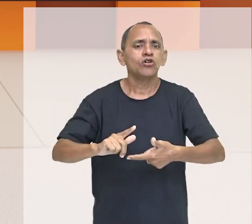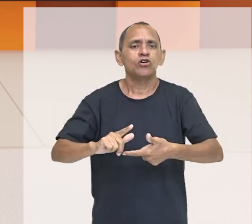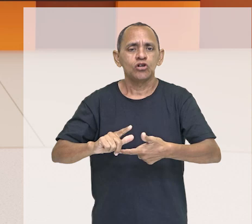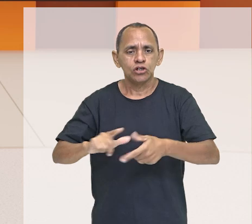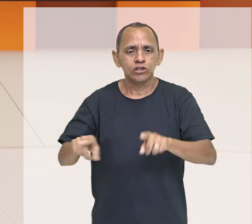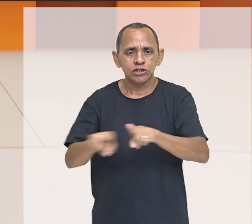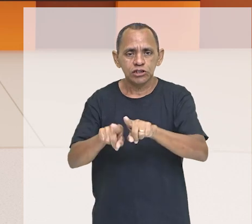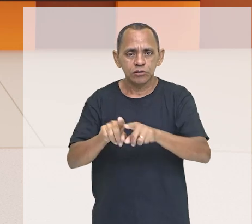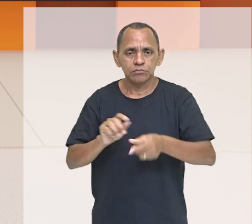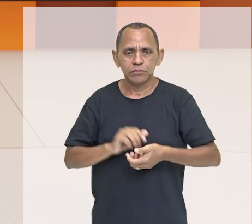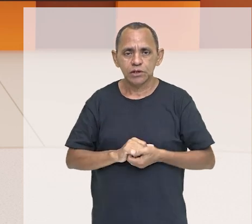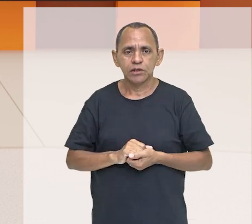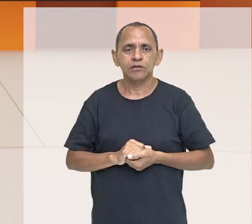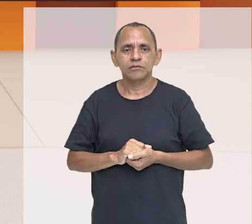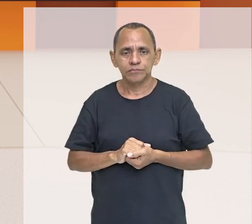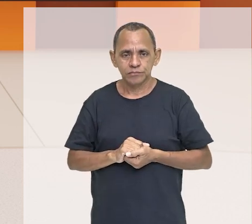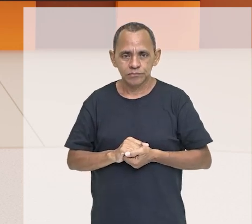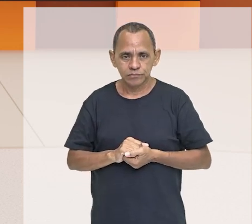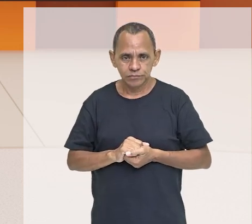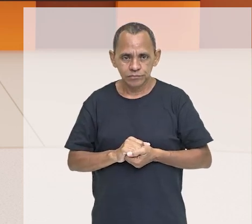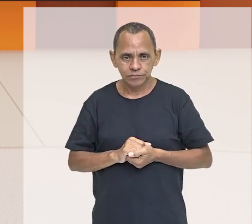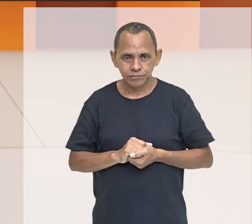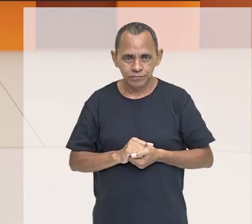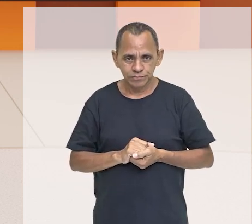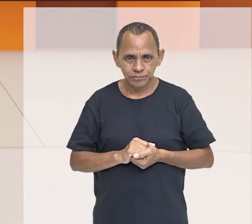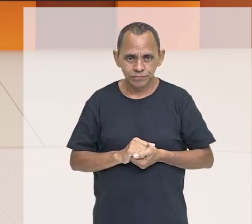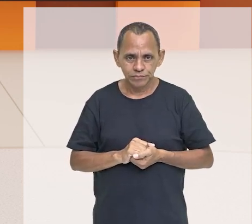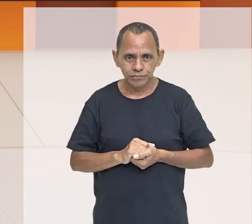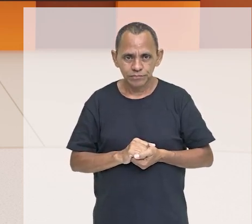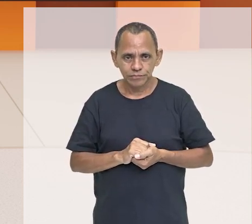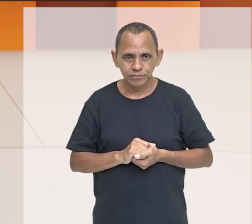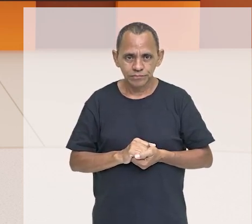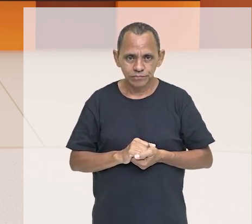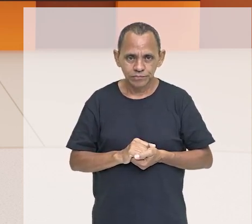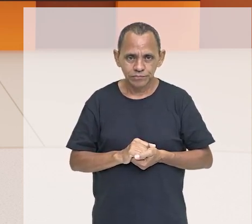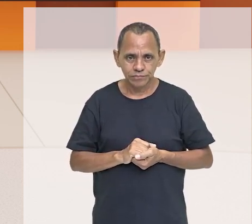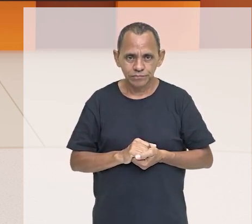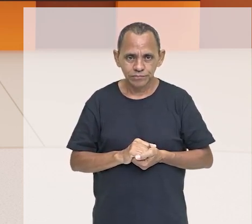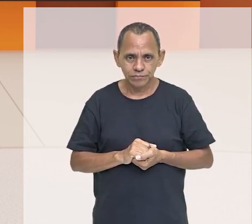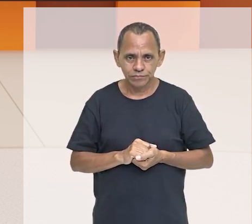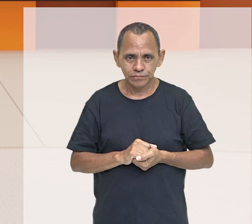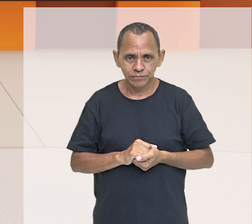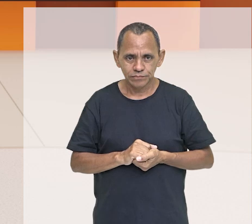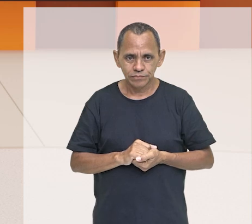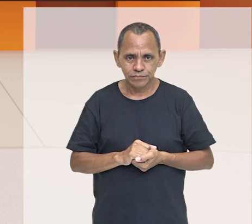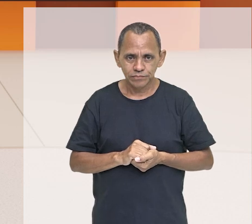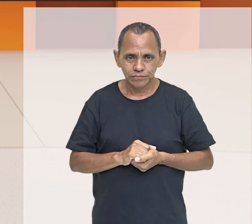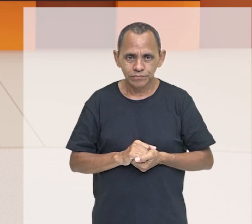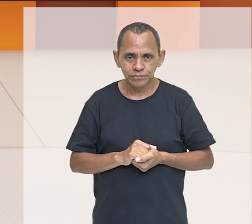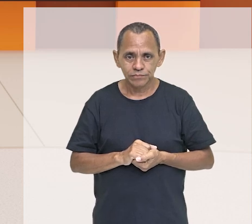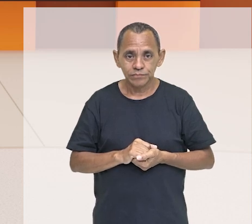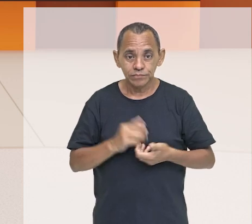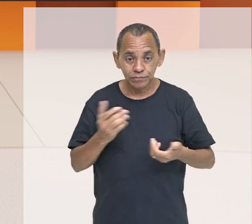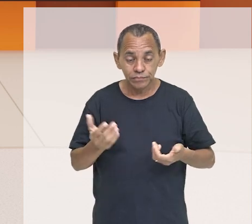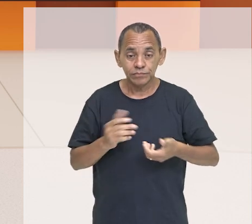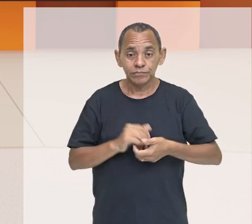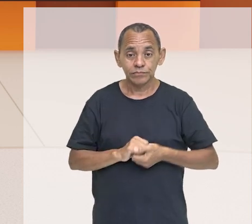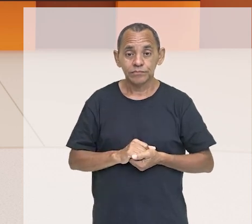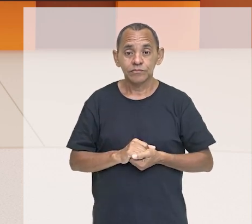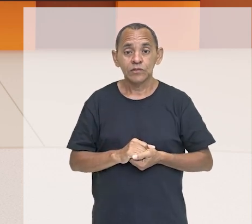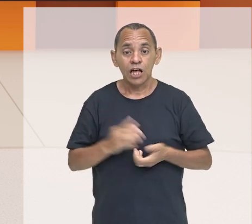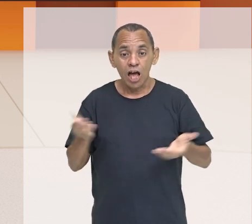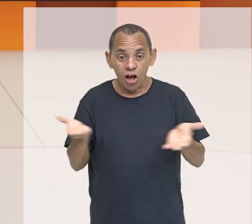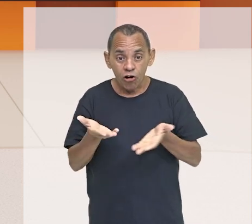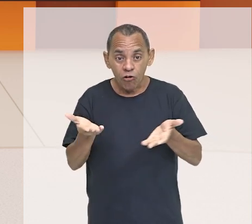os trabalhistas, não é isso? Aqui no Brasil nós temos vários partidos e que todos eles têm representatividade, a grande maioria